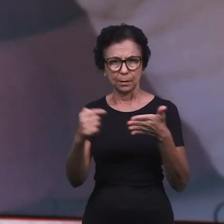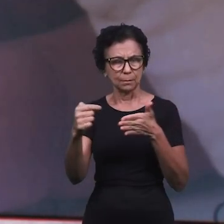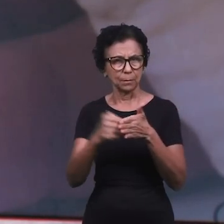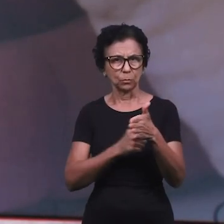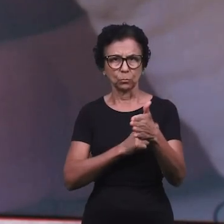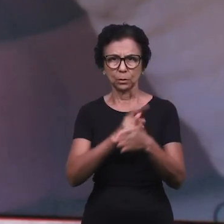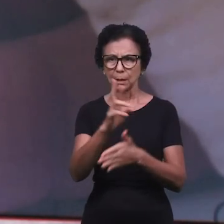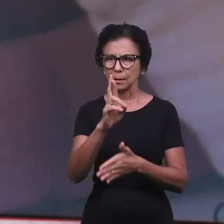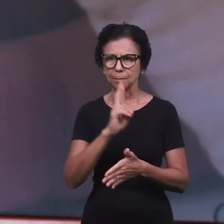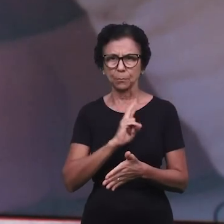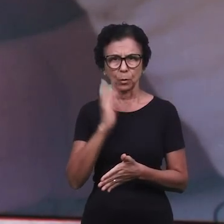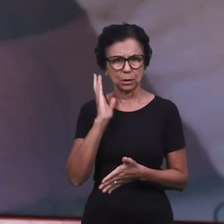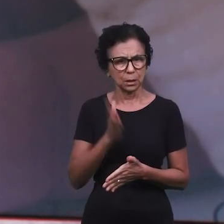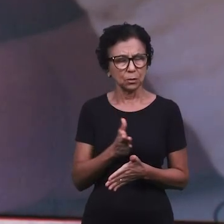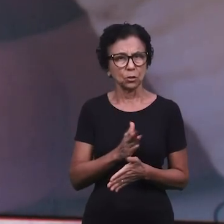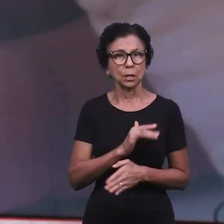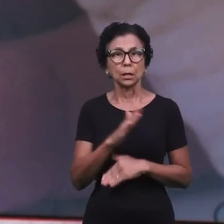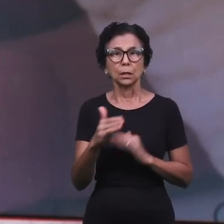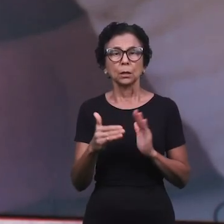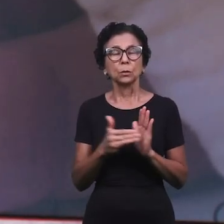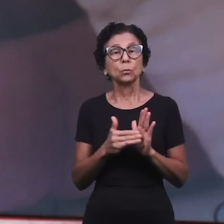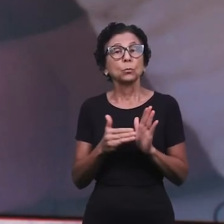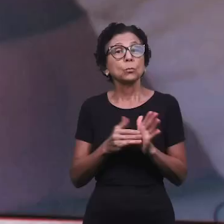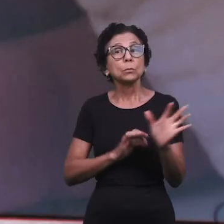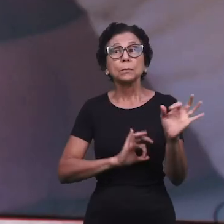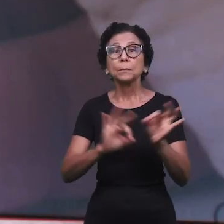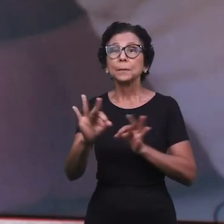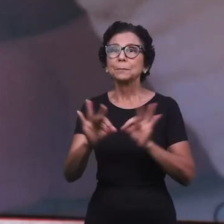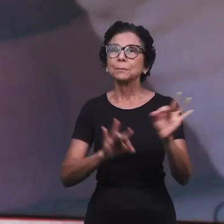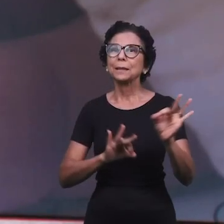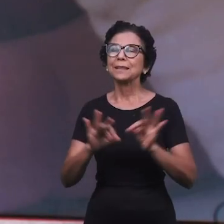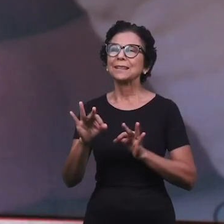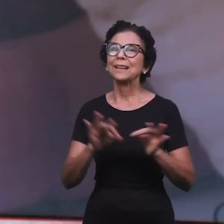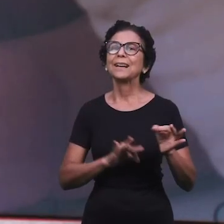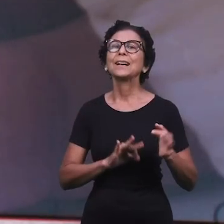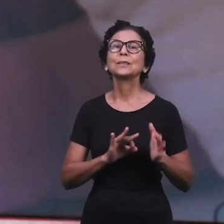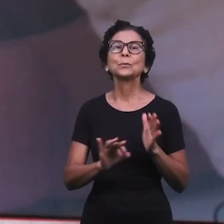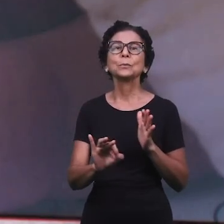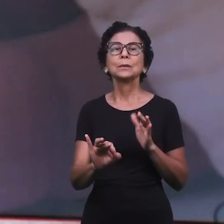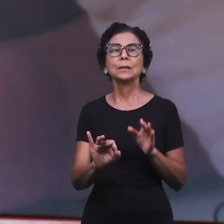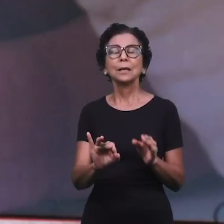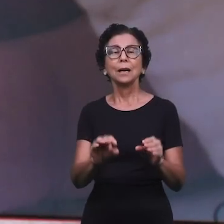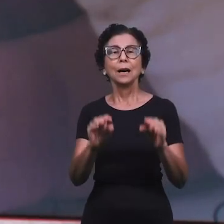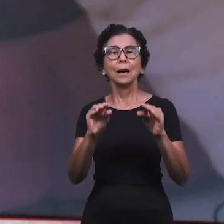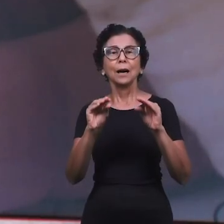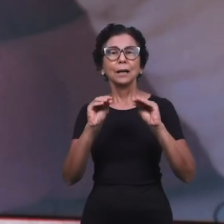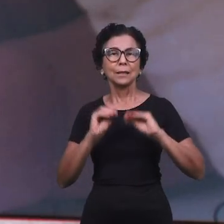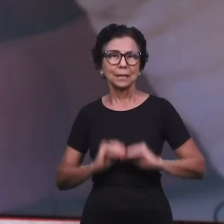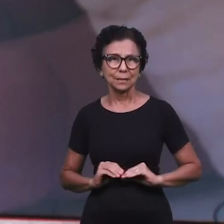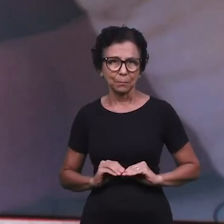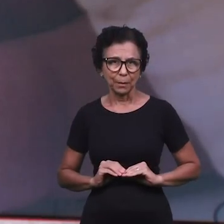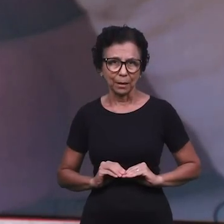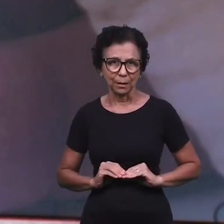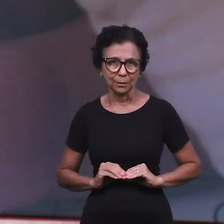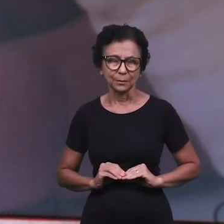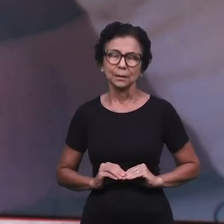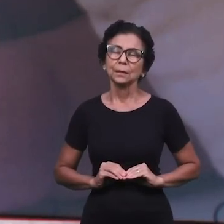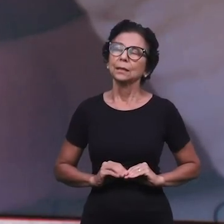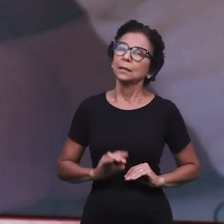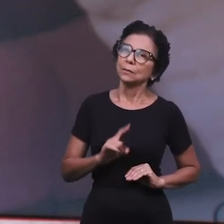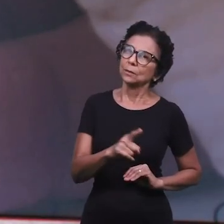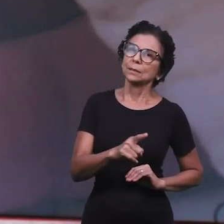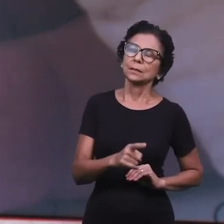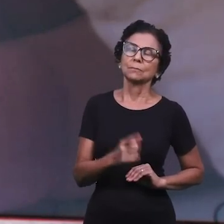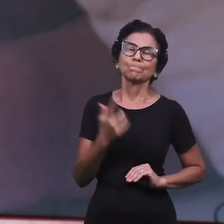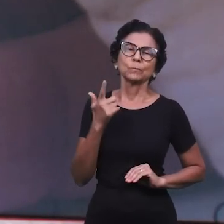separadas, né. Tendo tudo isso já, preparado, separado antecipadamente, você vai ter uma rotina e vai conseguir aí